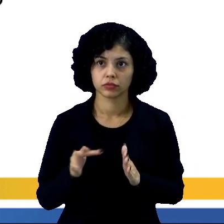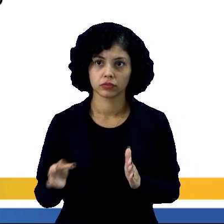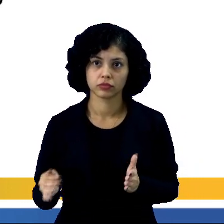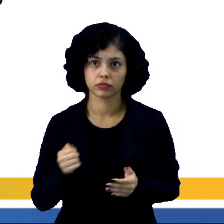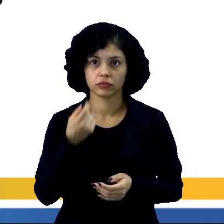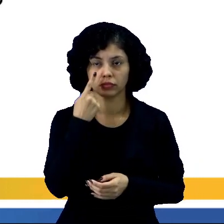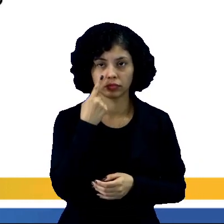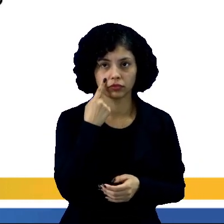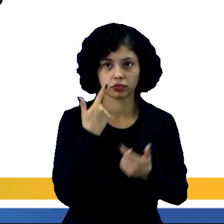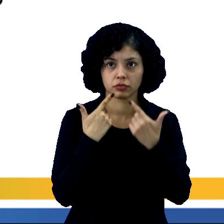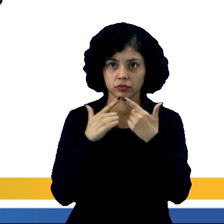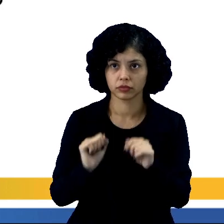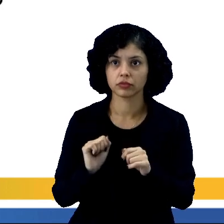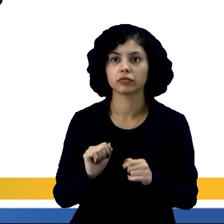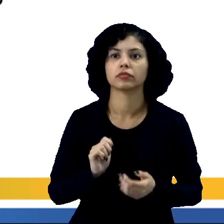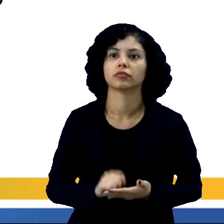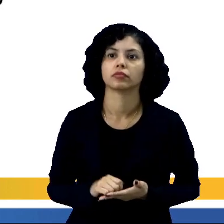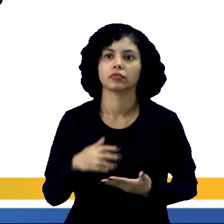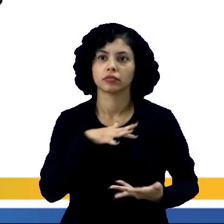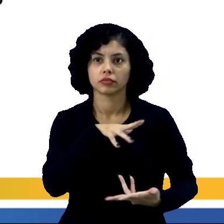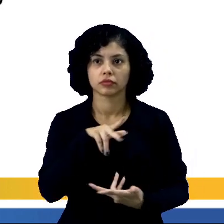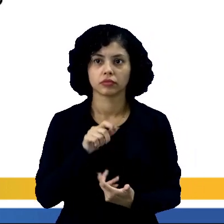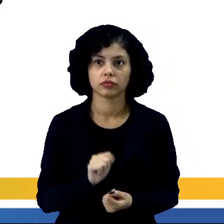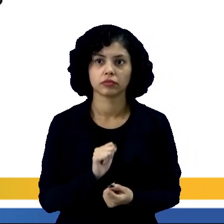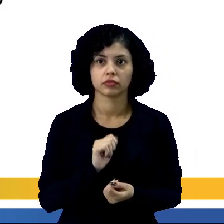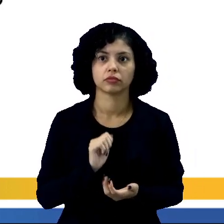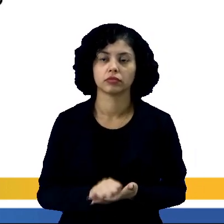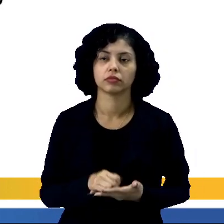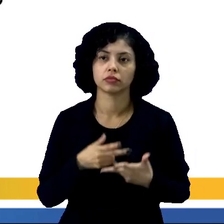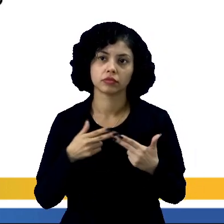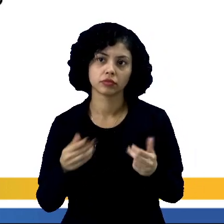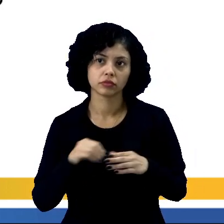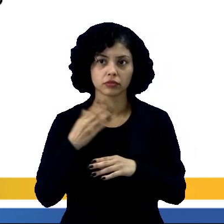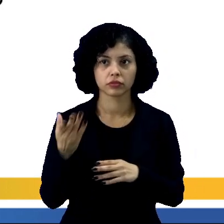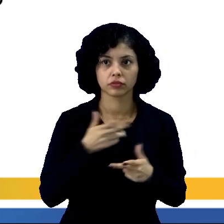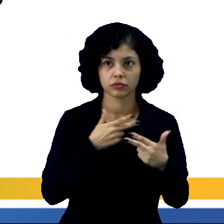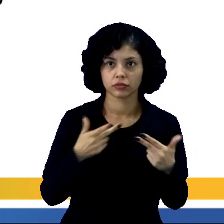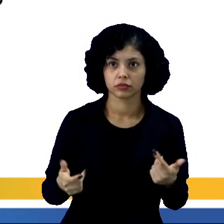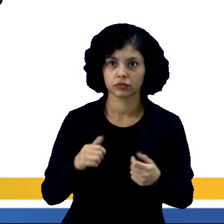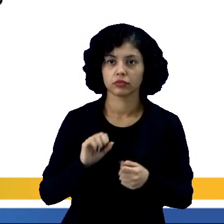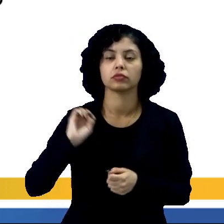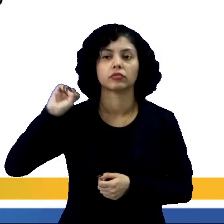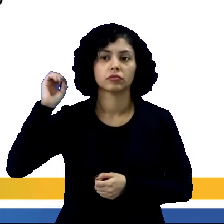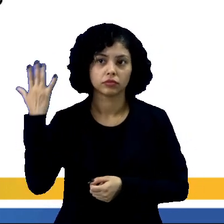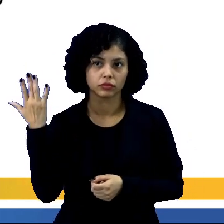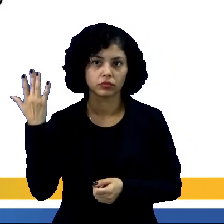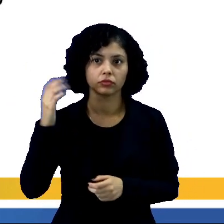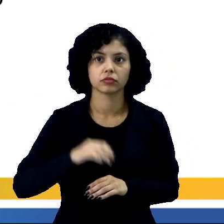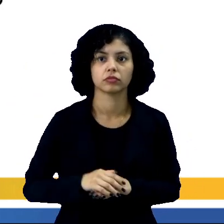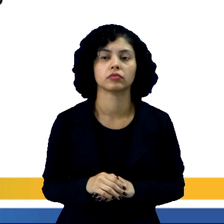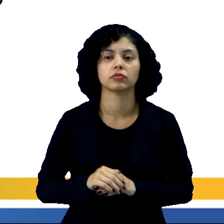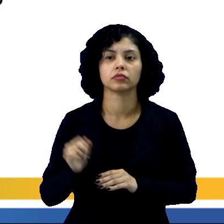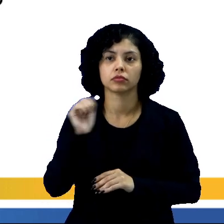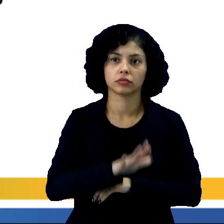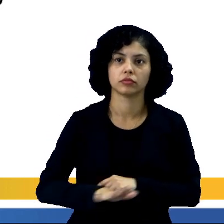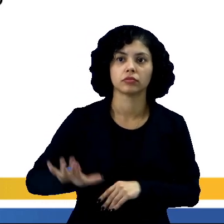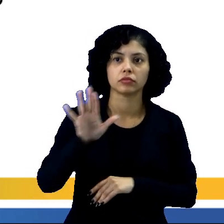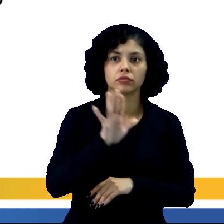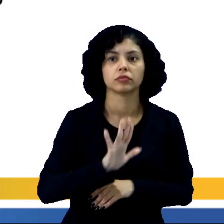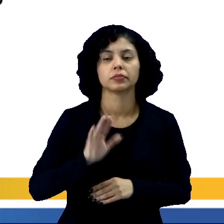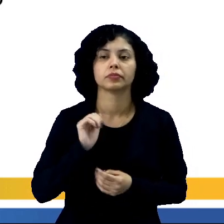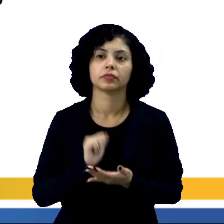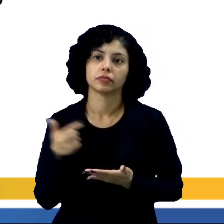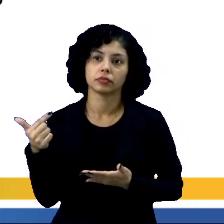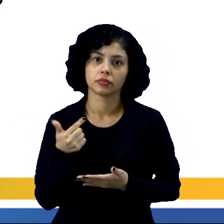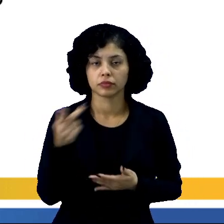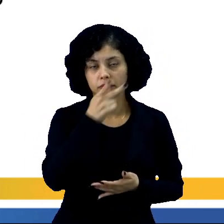função apelativa da linguagem, ao exprimir o mundo exterior e objetivo, recorre em geral à